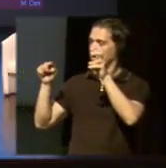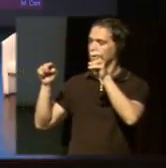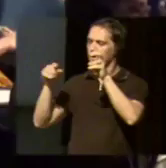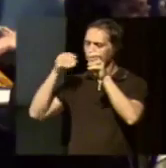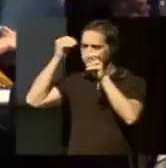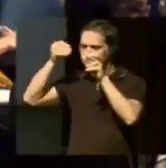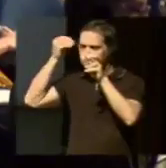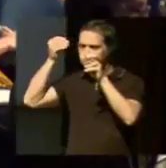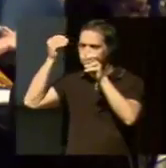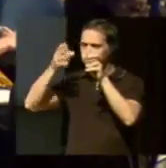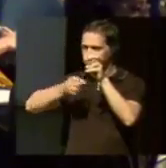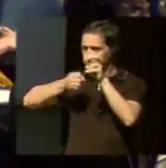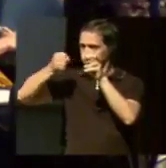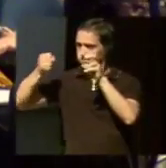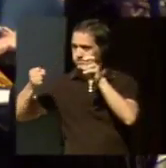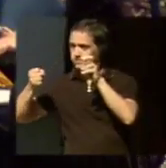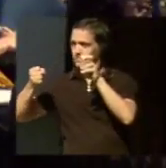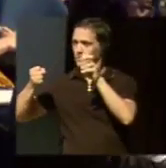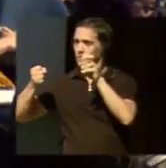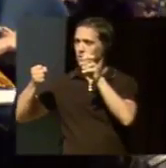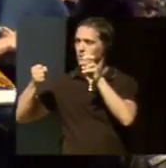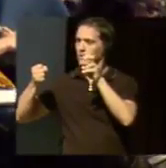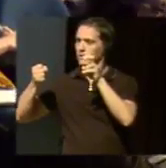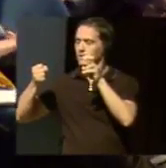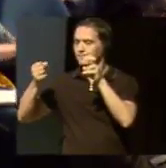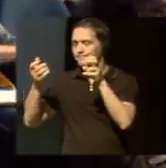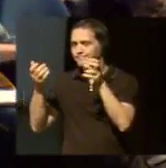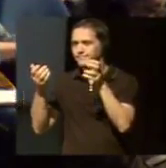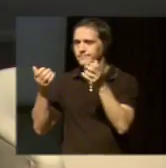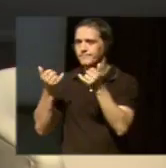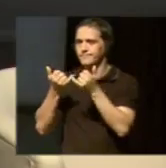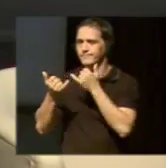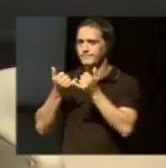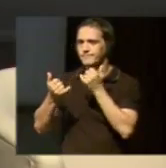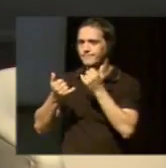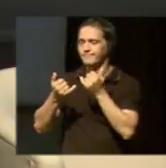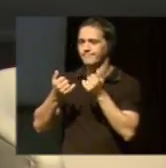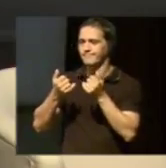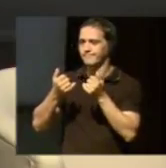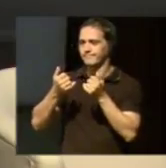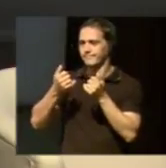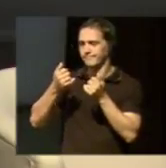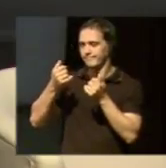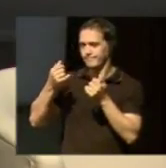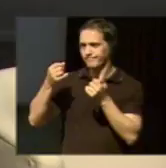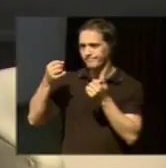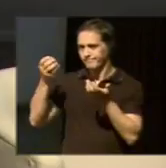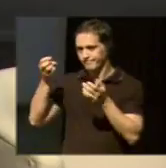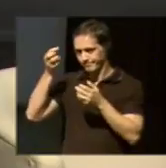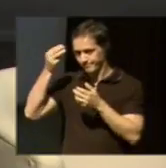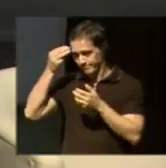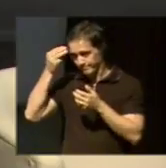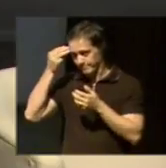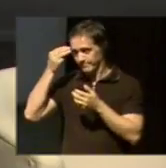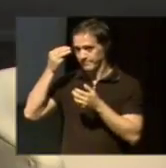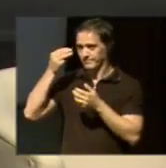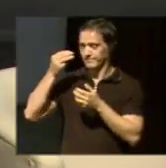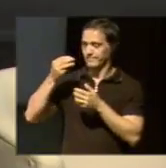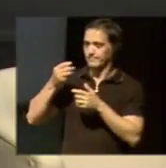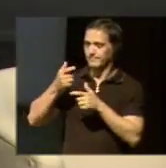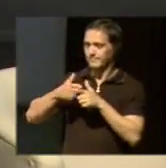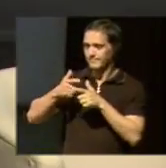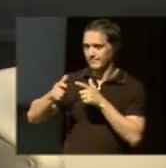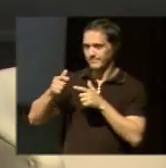lado. Por exemplo, quando se trata de demência, uma pessoa que no filme apresenta a demência, então, em